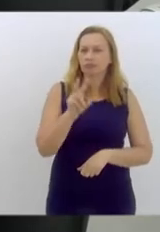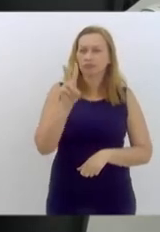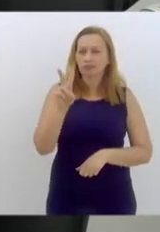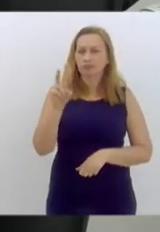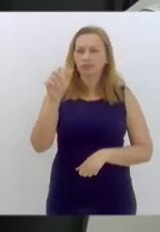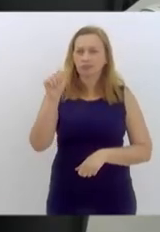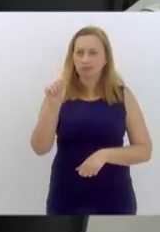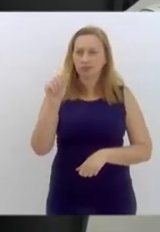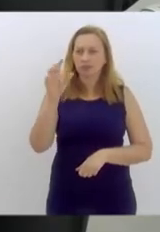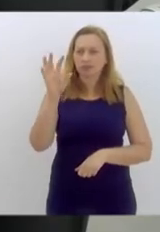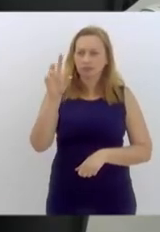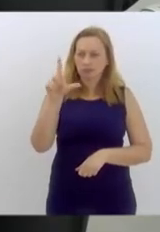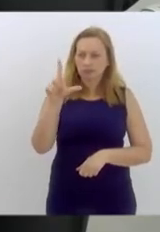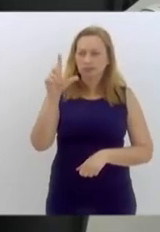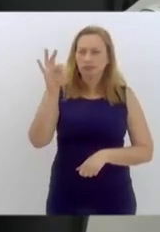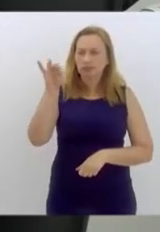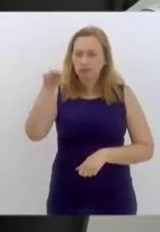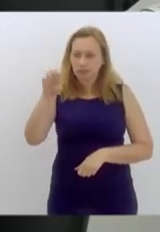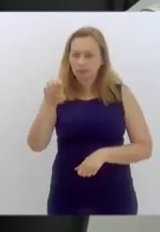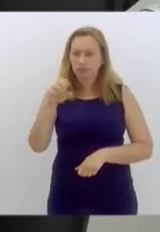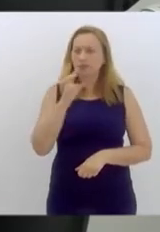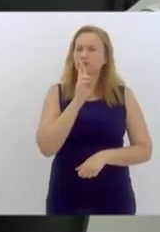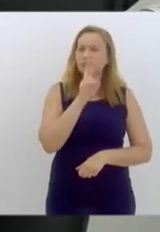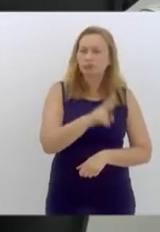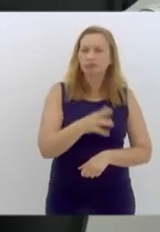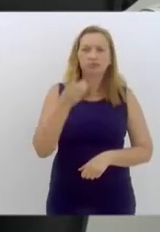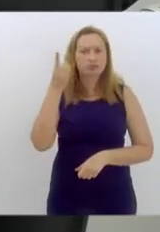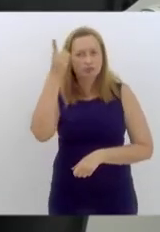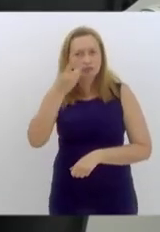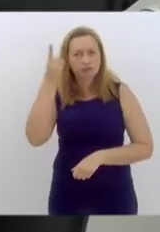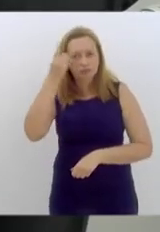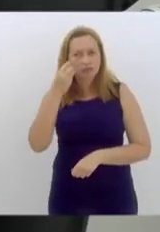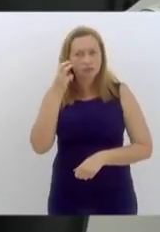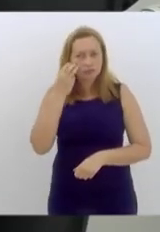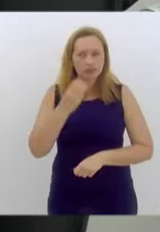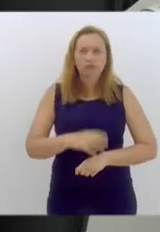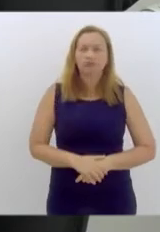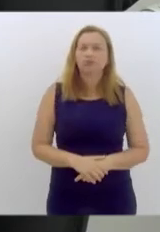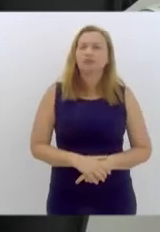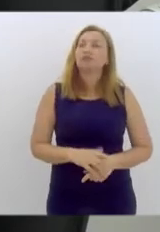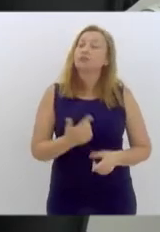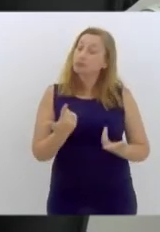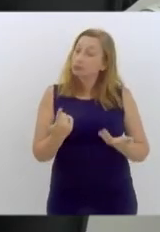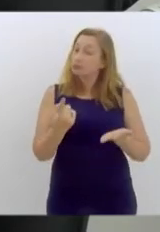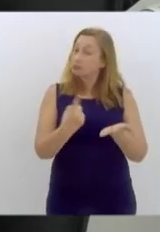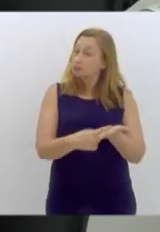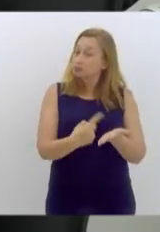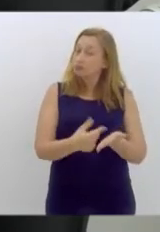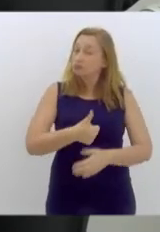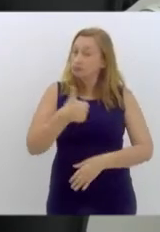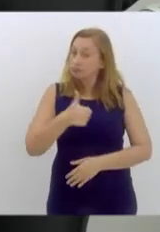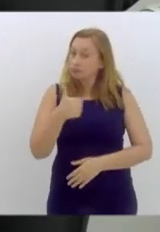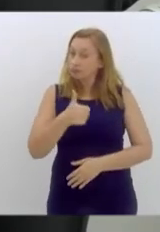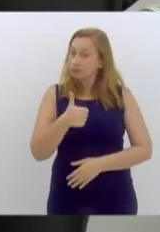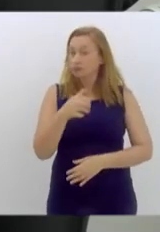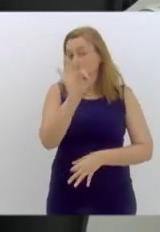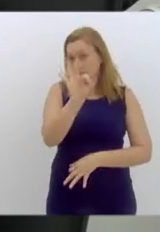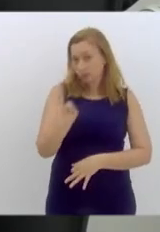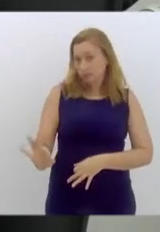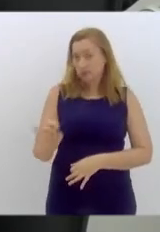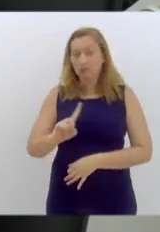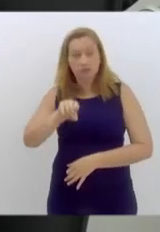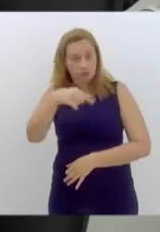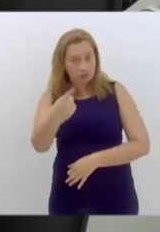Valentina que respondesse, deputado Valdec, a posteriori, porque a gente combinou primeiro discutir os índices, depois